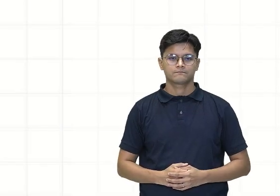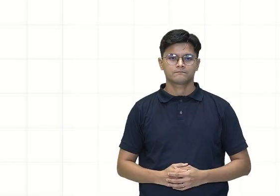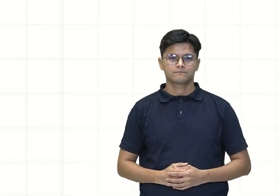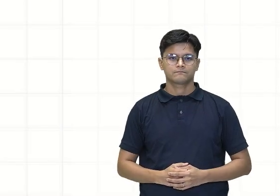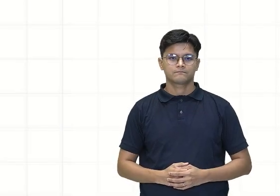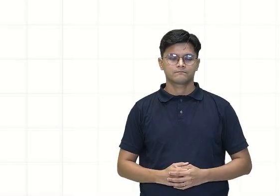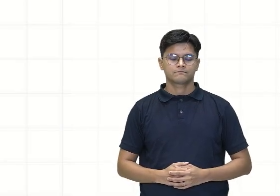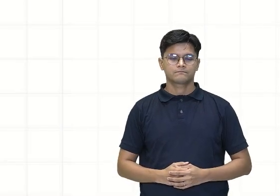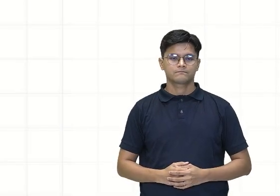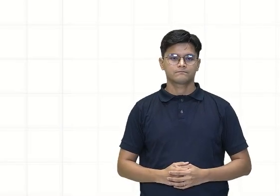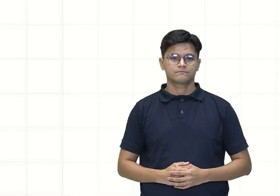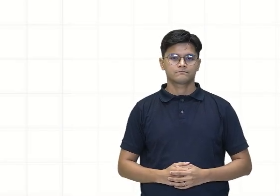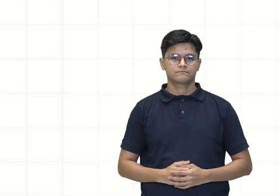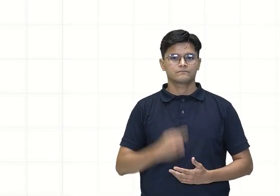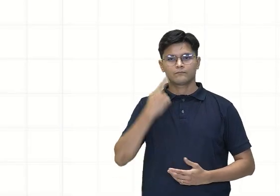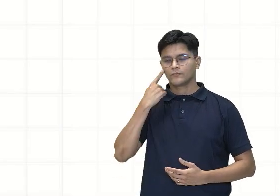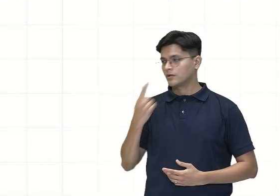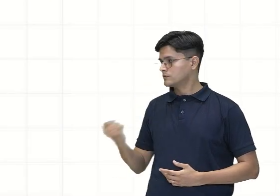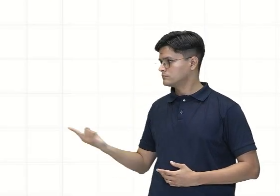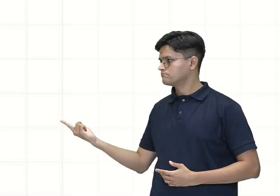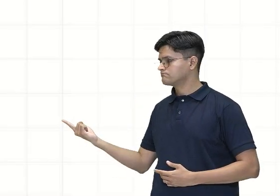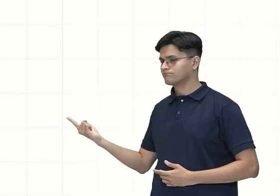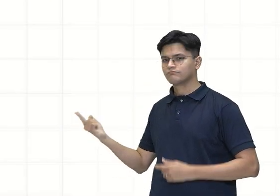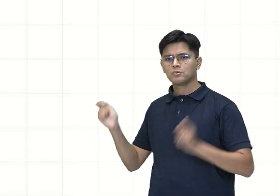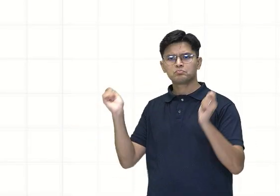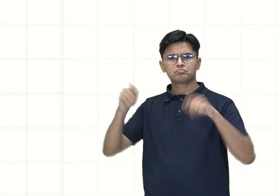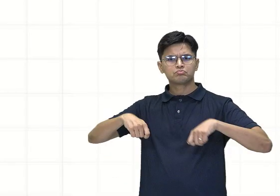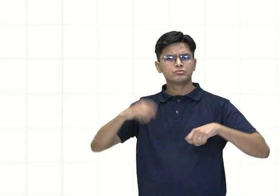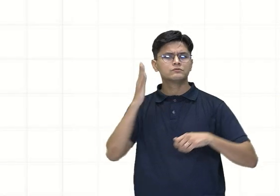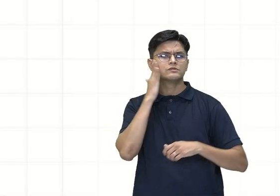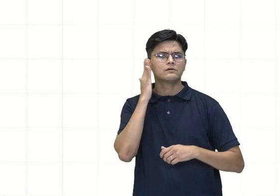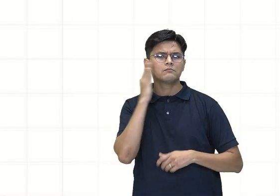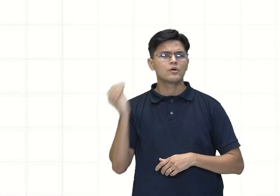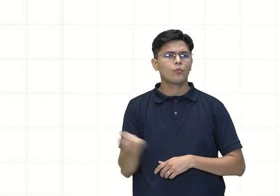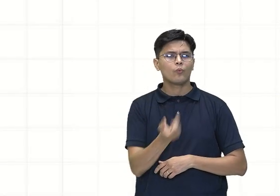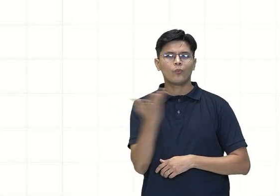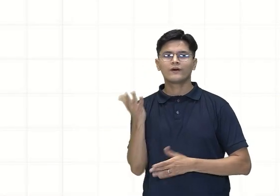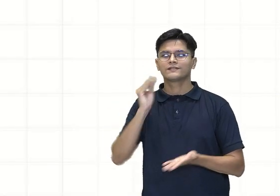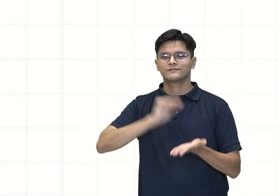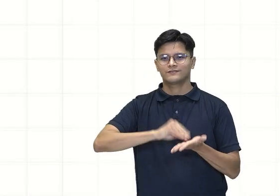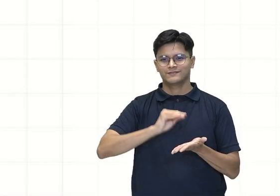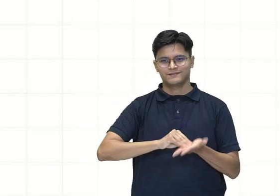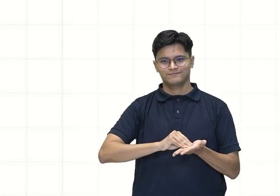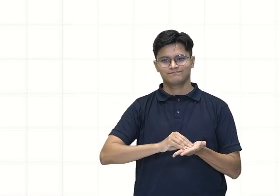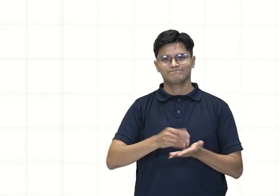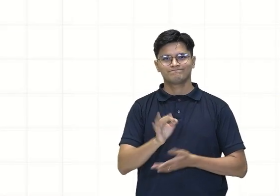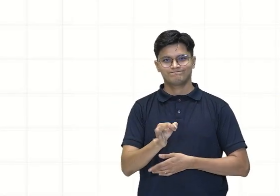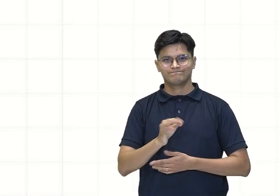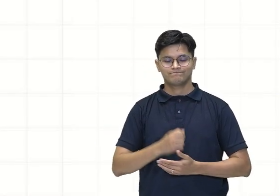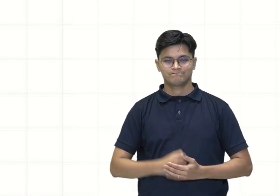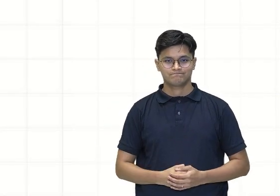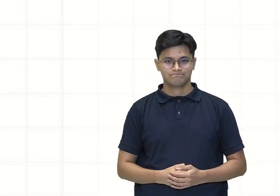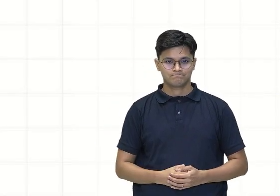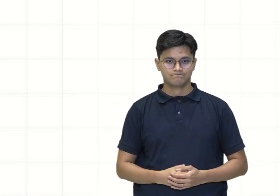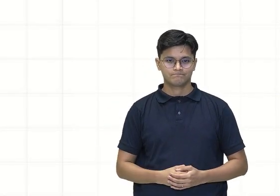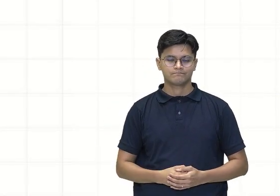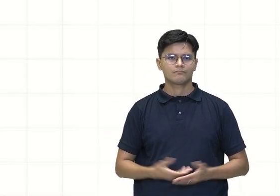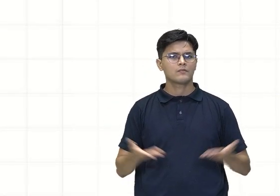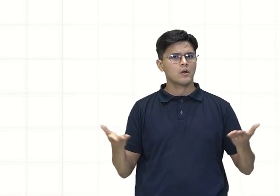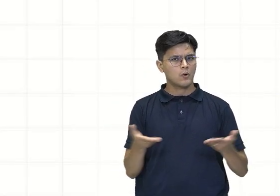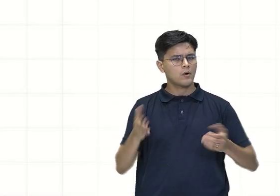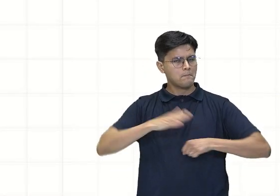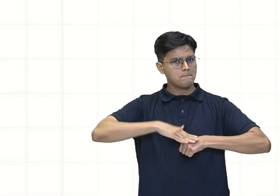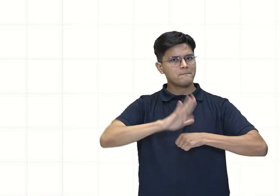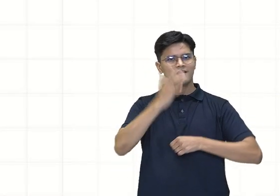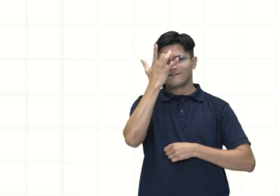Exatamente para completar os meus quadradinhos. E agora fica fácil